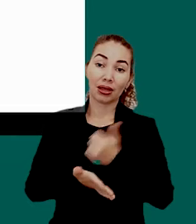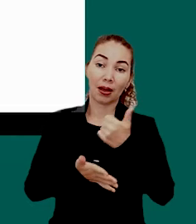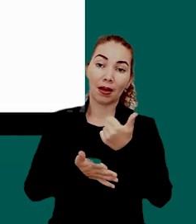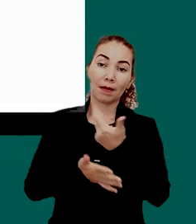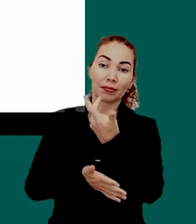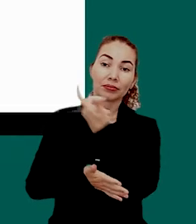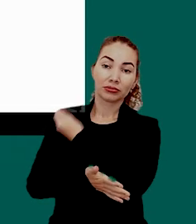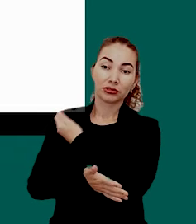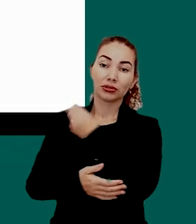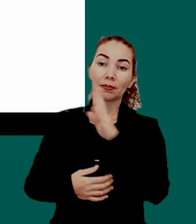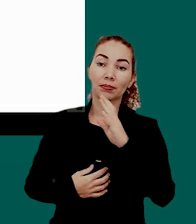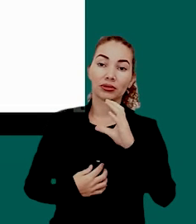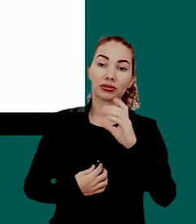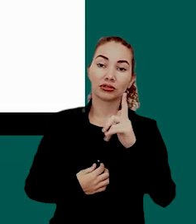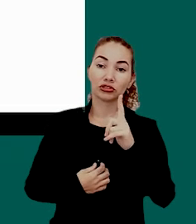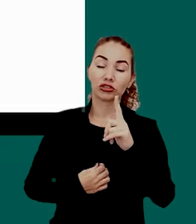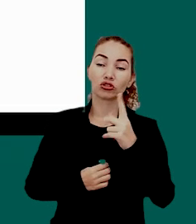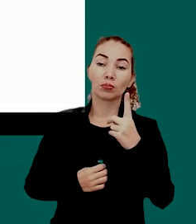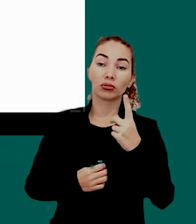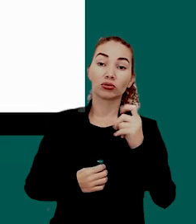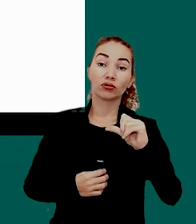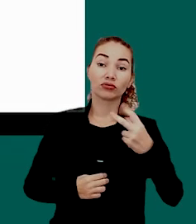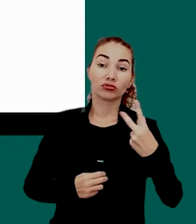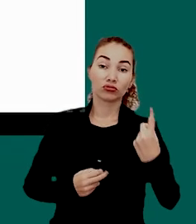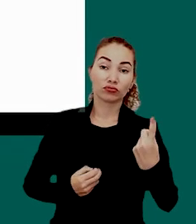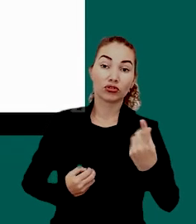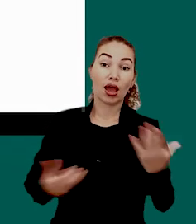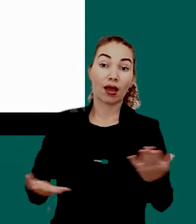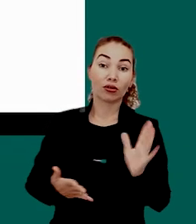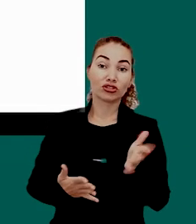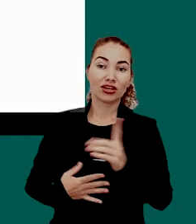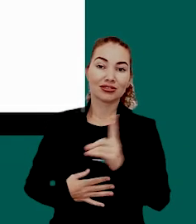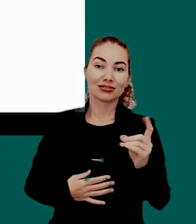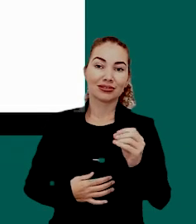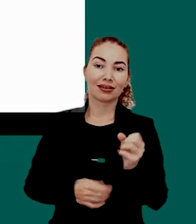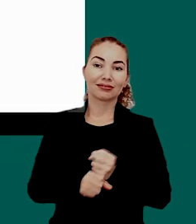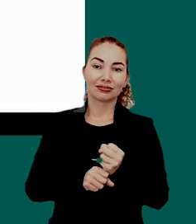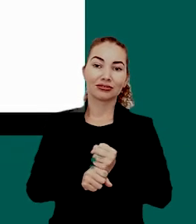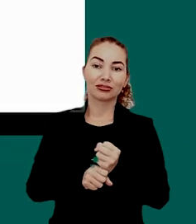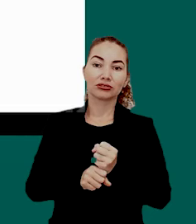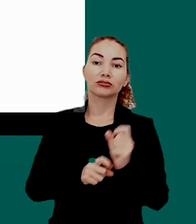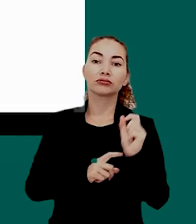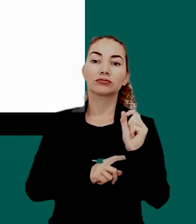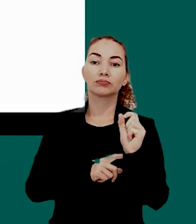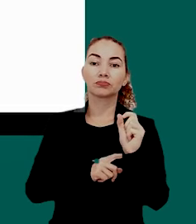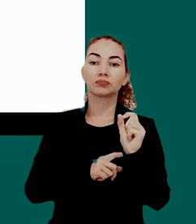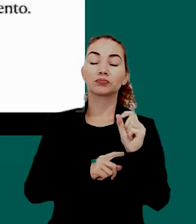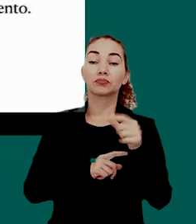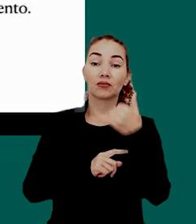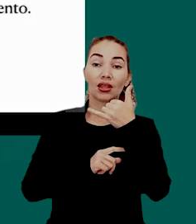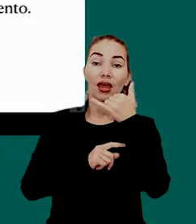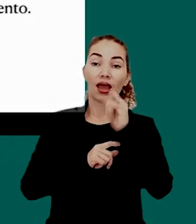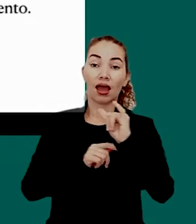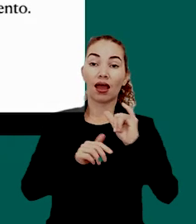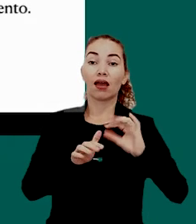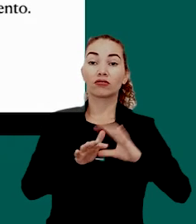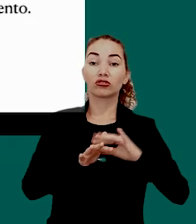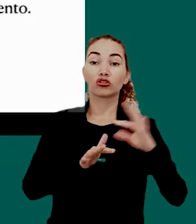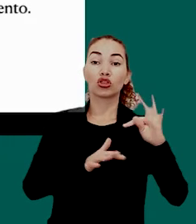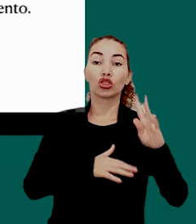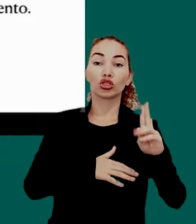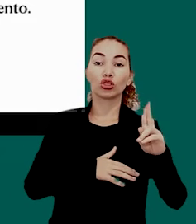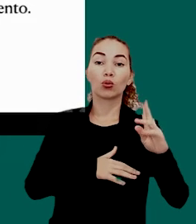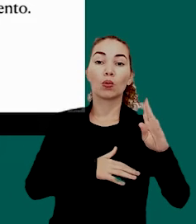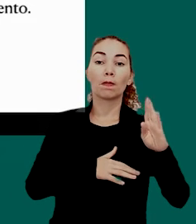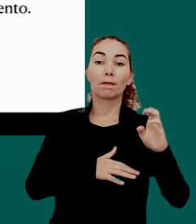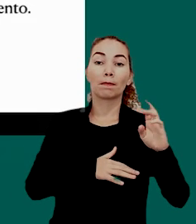então, da vacina BCG foi aplicada em humanos em 1921, está completando 100 anos, e é uma vacina que serve para prevenir formas graves de tuberculose.